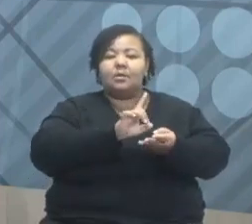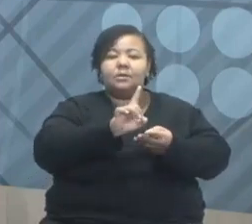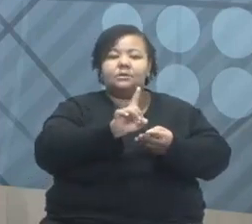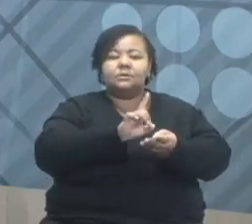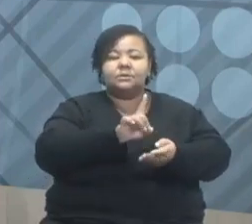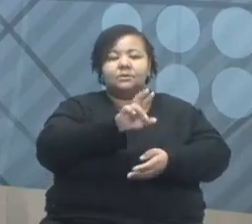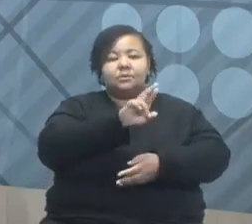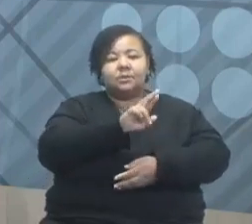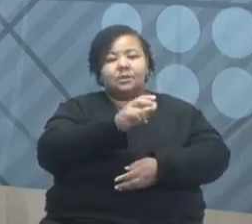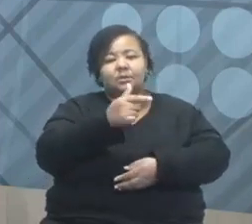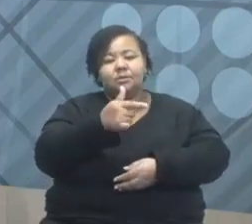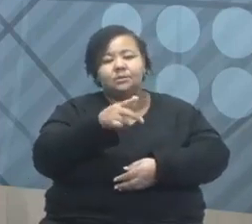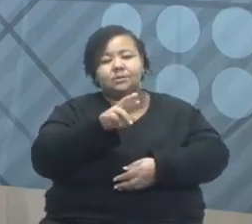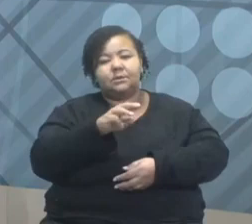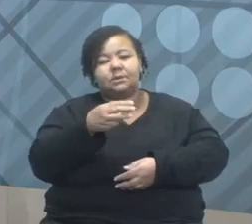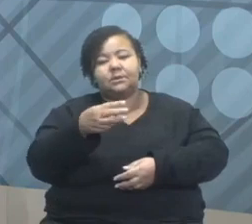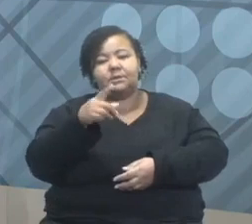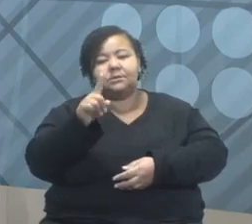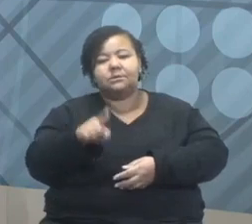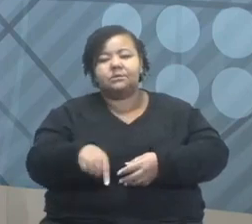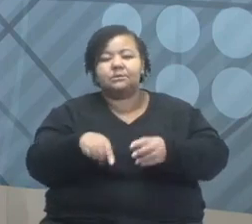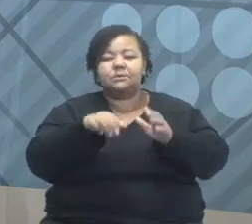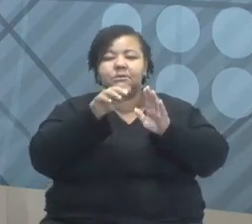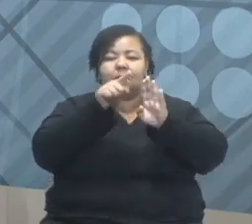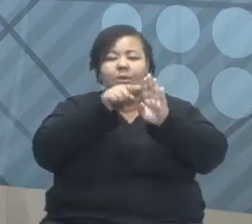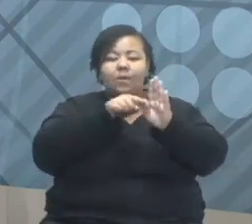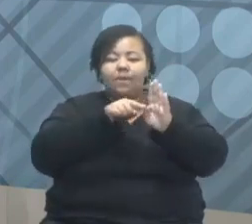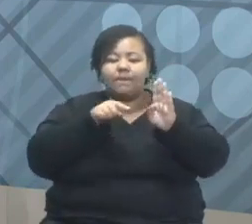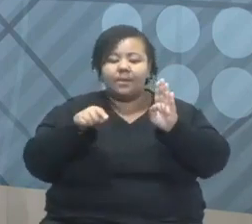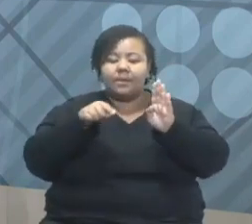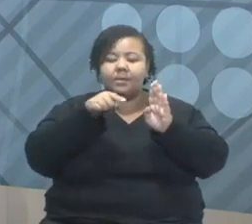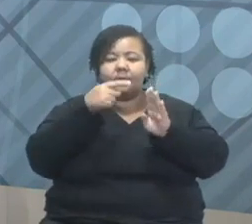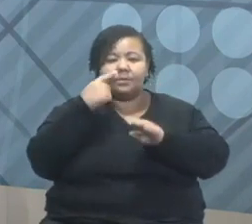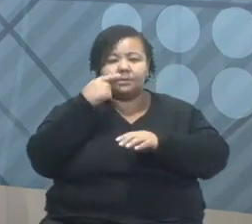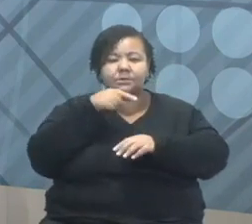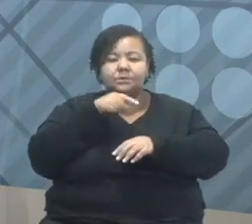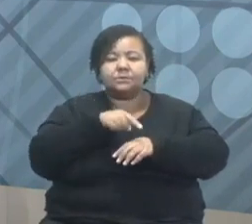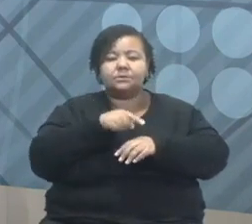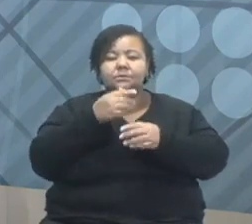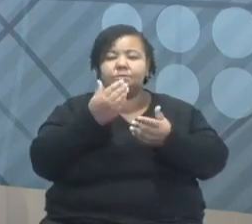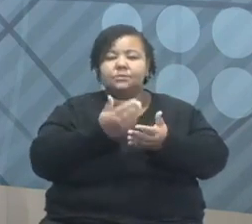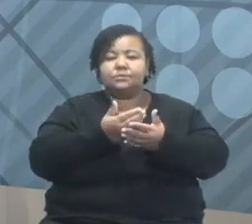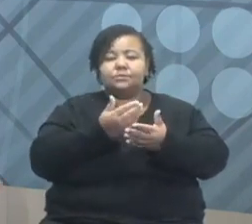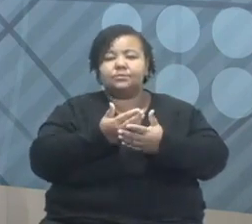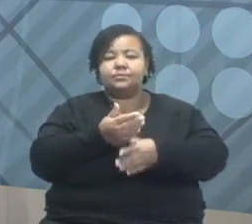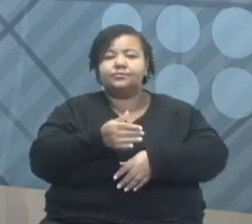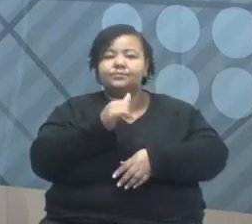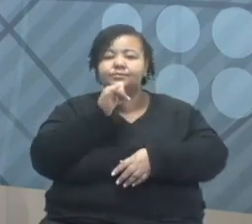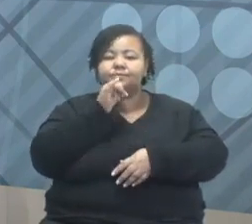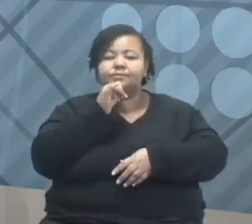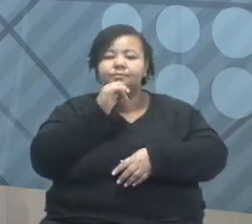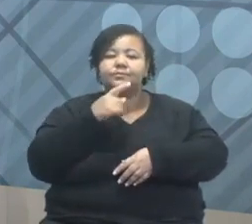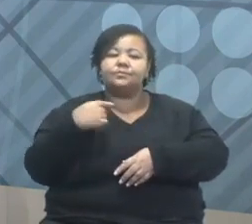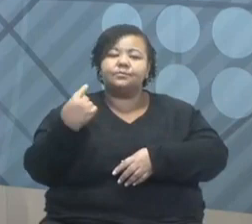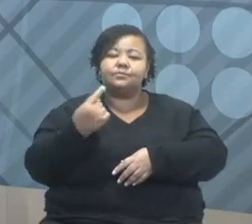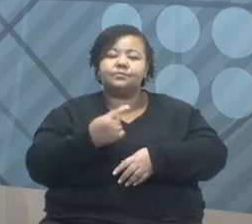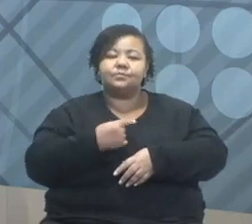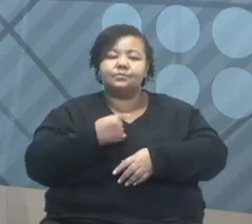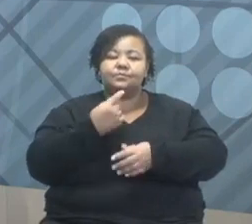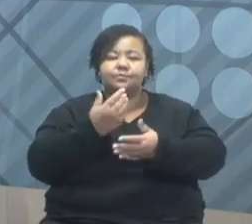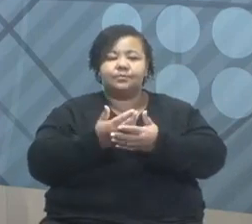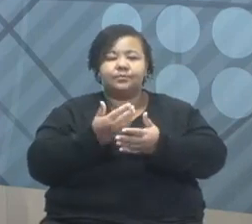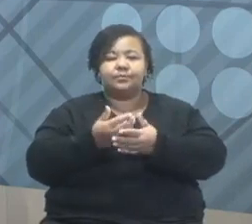R2 no R3, que é o plano, trabalhamos essas situações, nós estamos lidando com